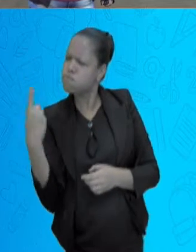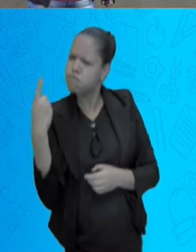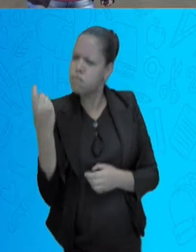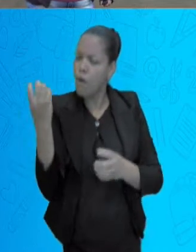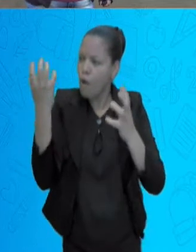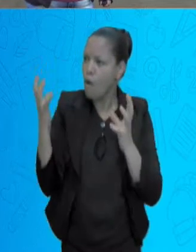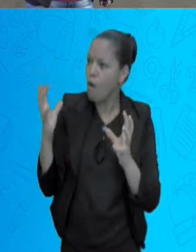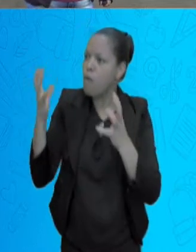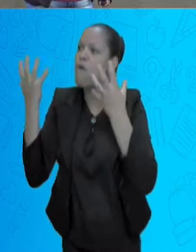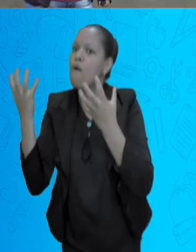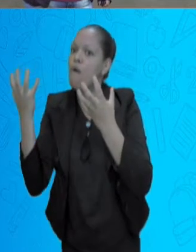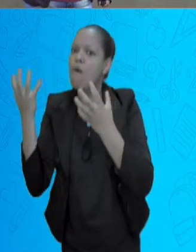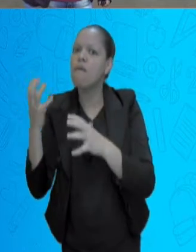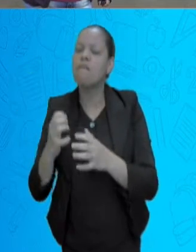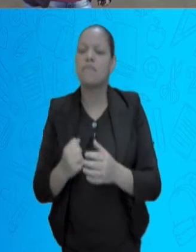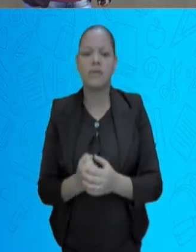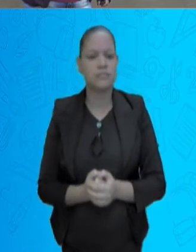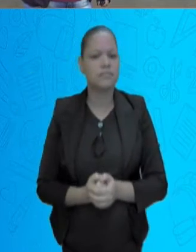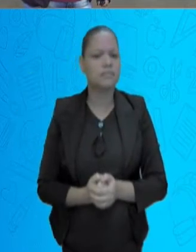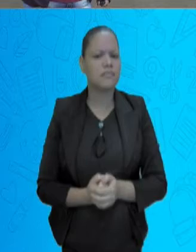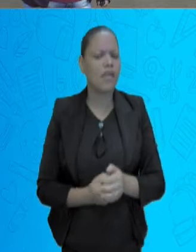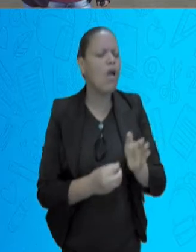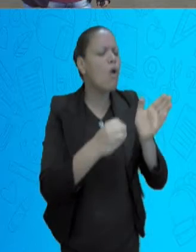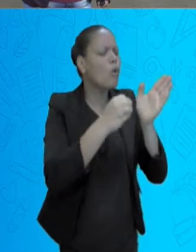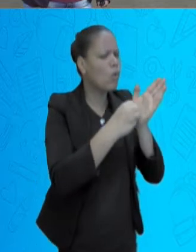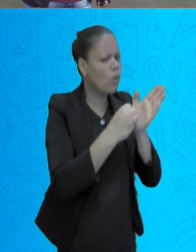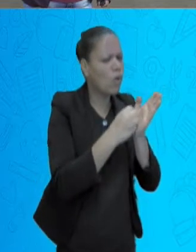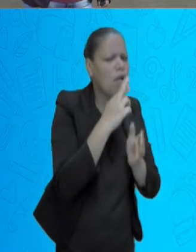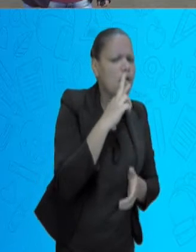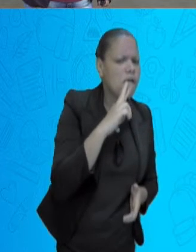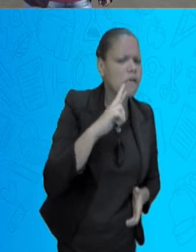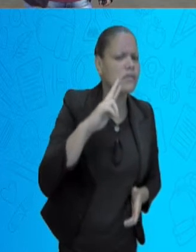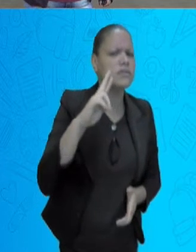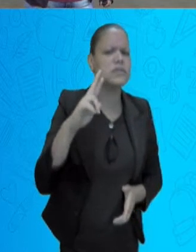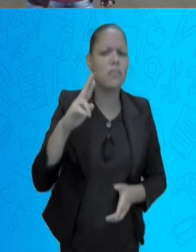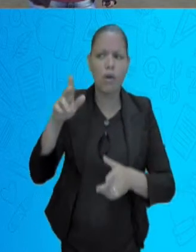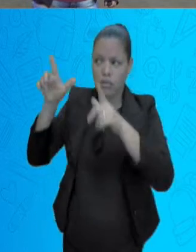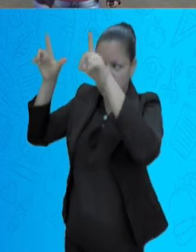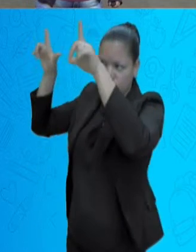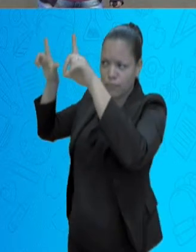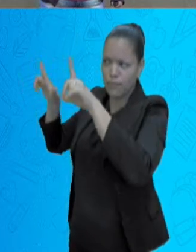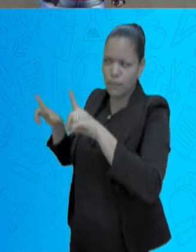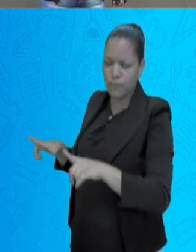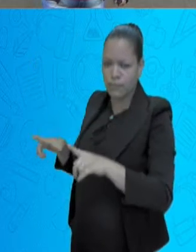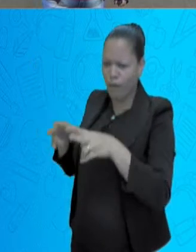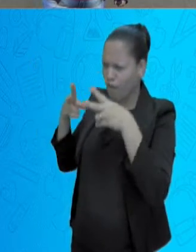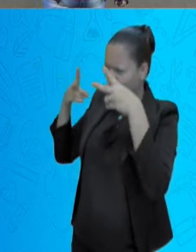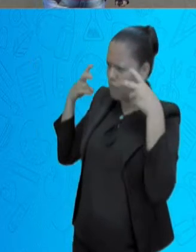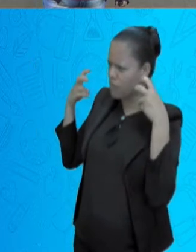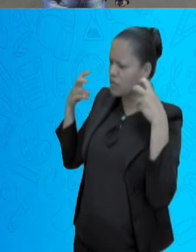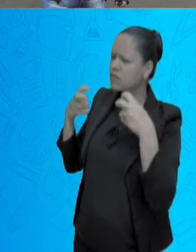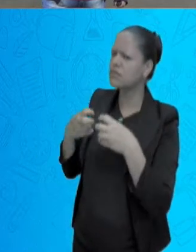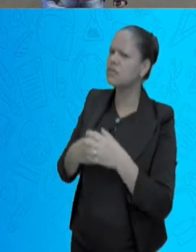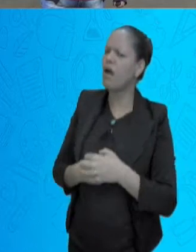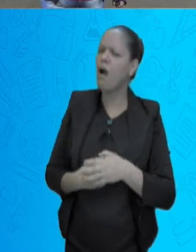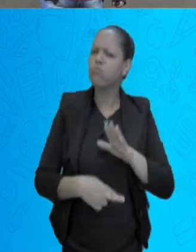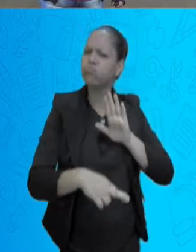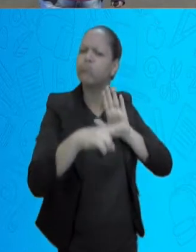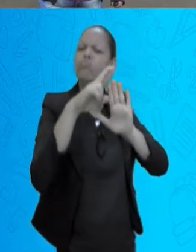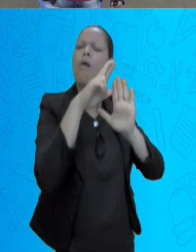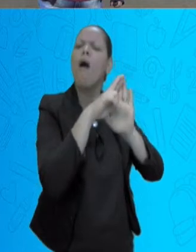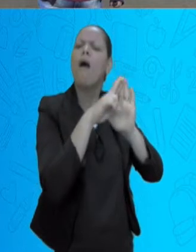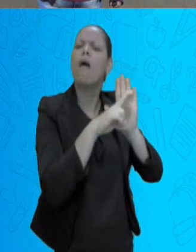resposta no slide para chamar a sua atenção sobre aquela regra que nós temos que